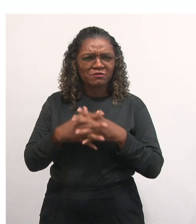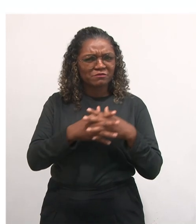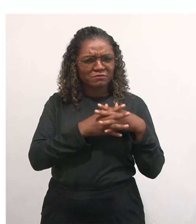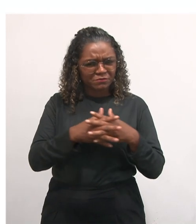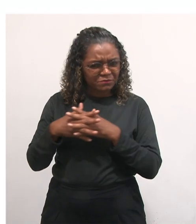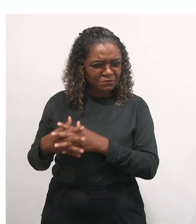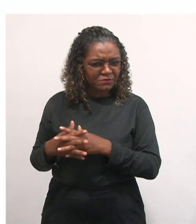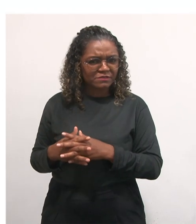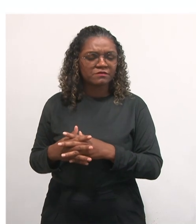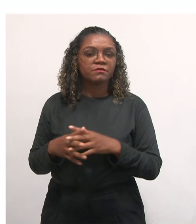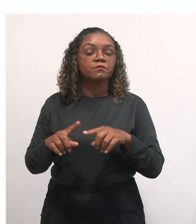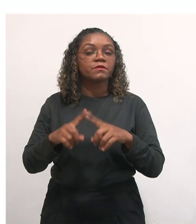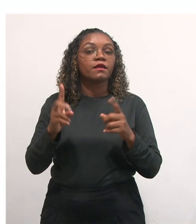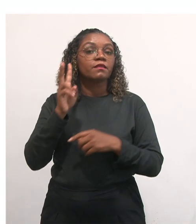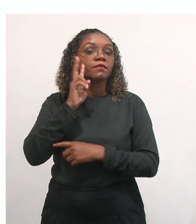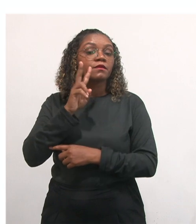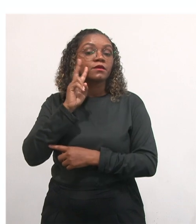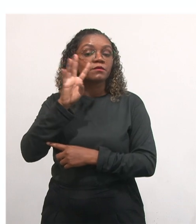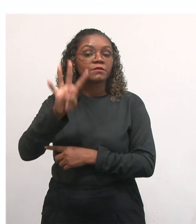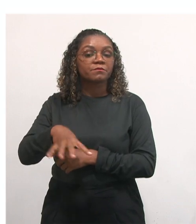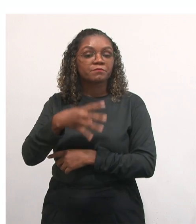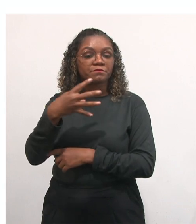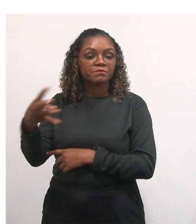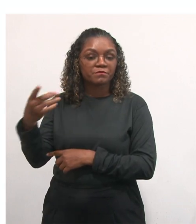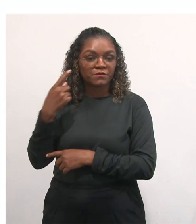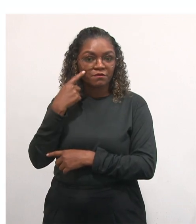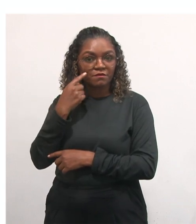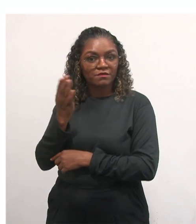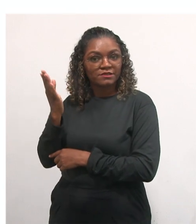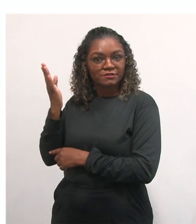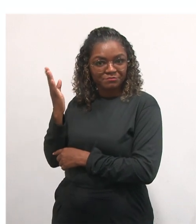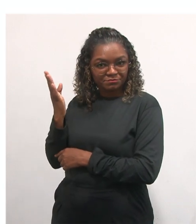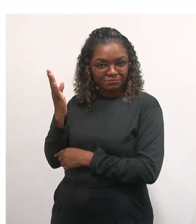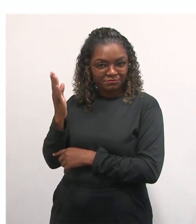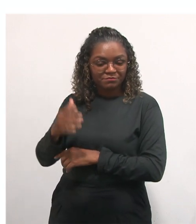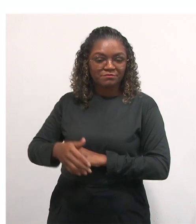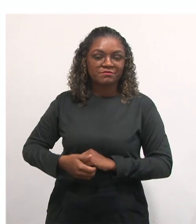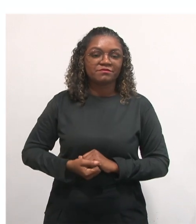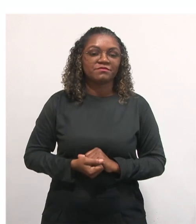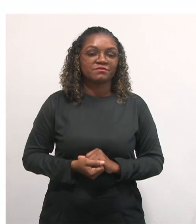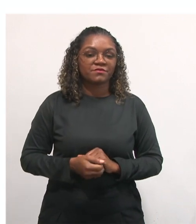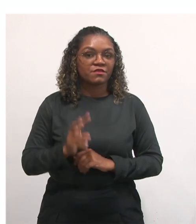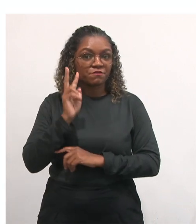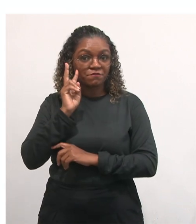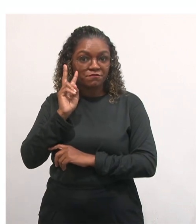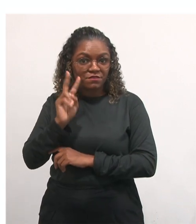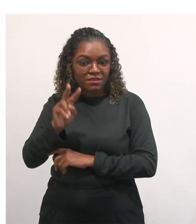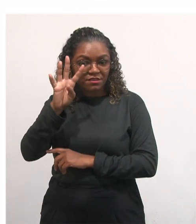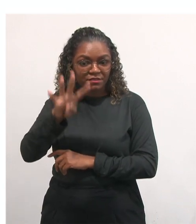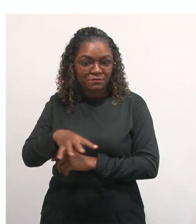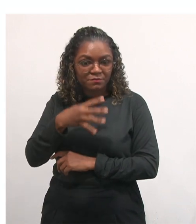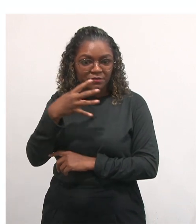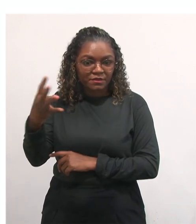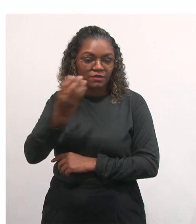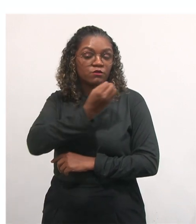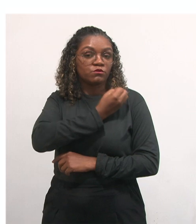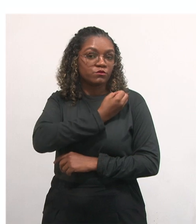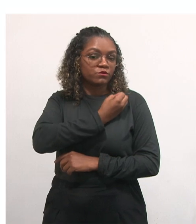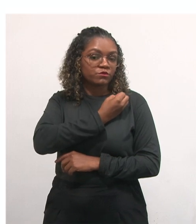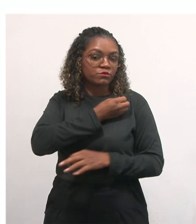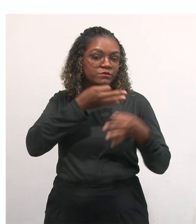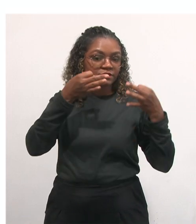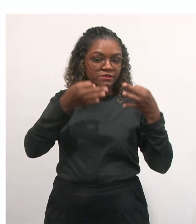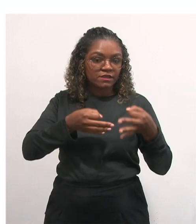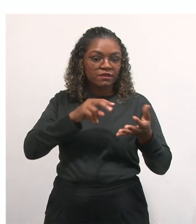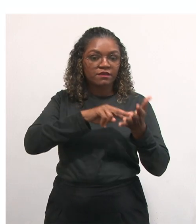complicado. Lembra-se da nossa tabela, ok? A nossa tabela é essa. Então, esses são os nossos valores que a gente está chamando